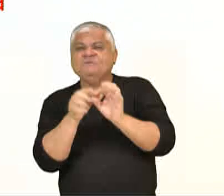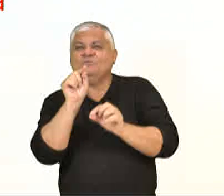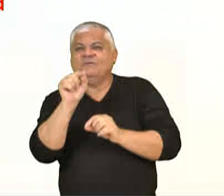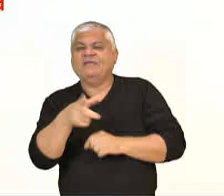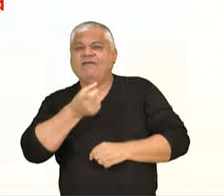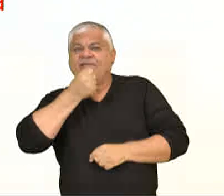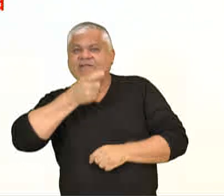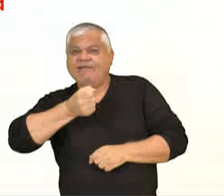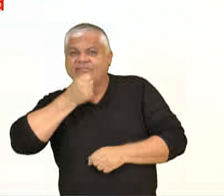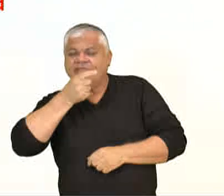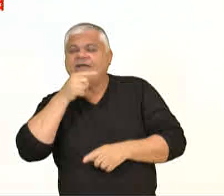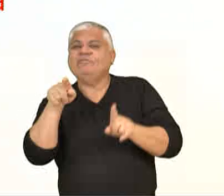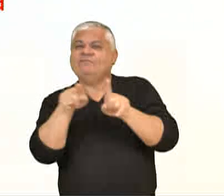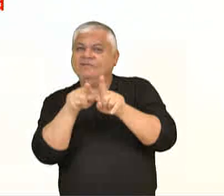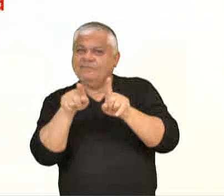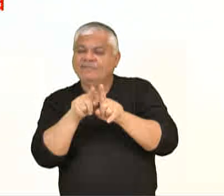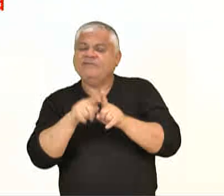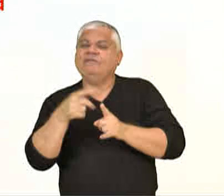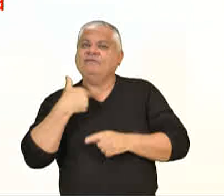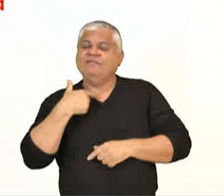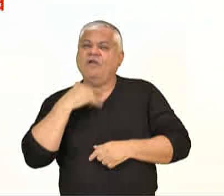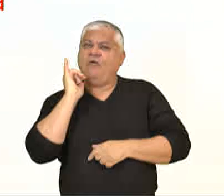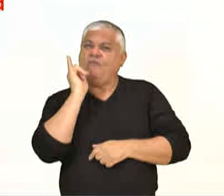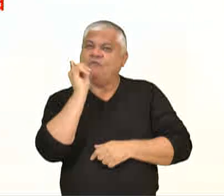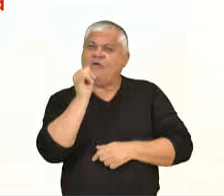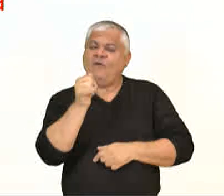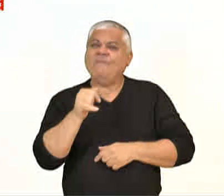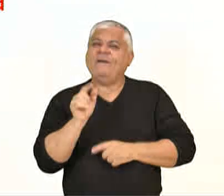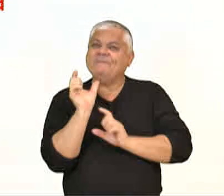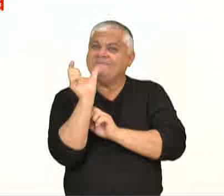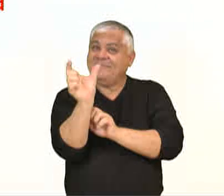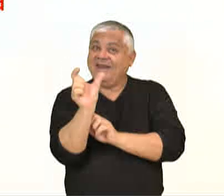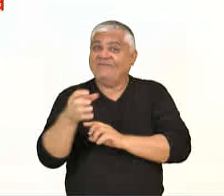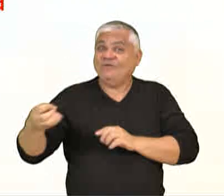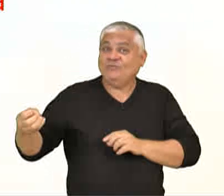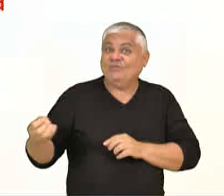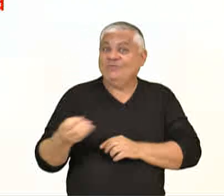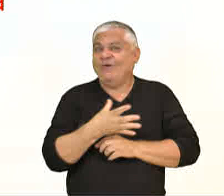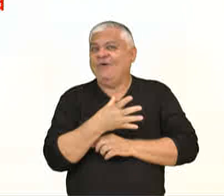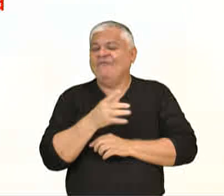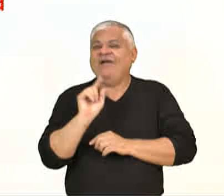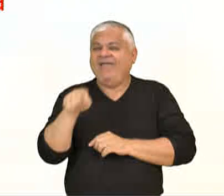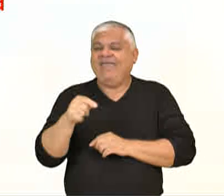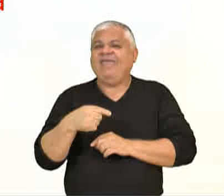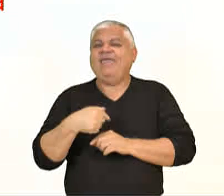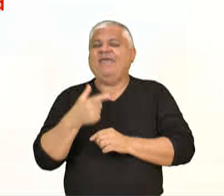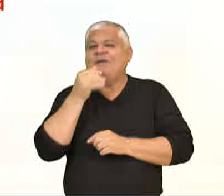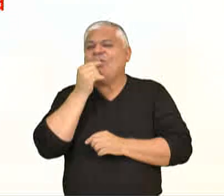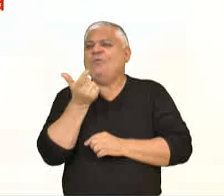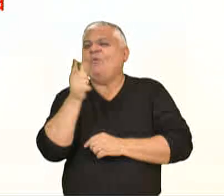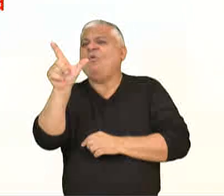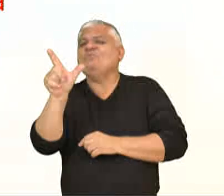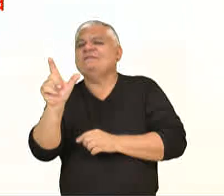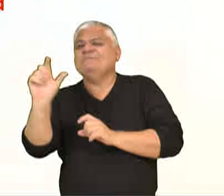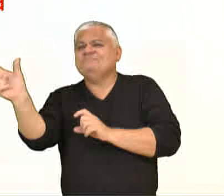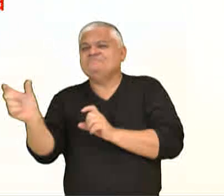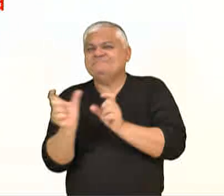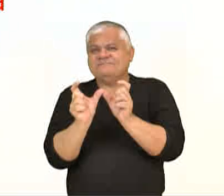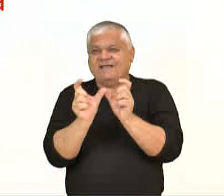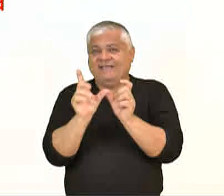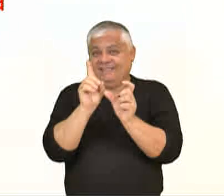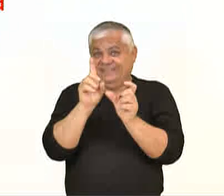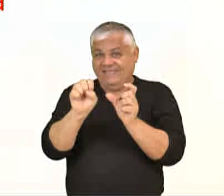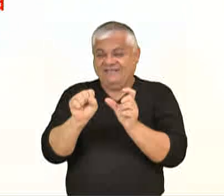e inusitado. O processo de formação de palavra empregado na criação do neologismo é derivativo. É o prefixo